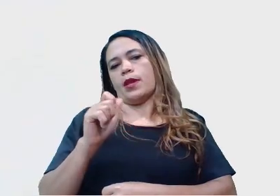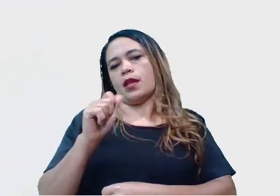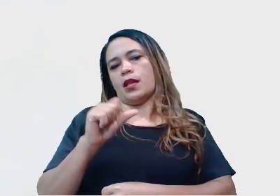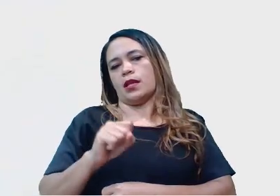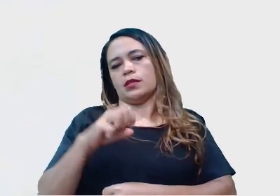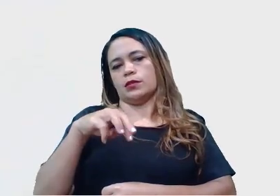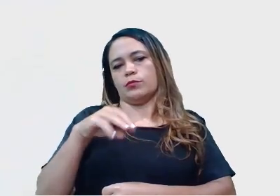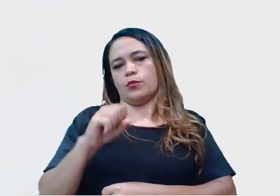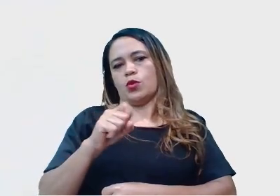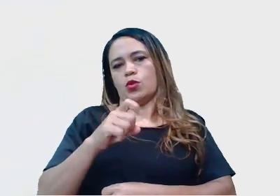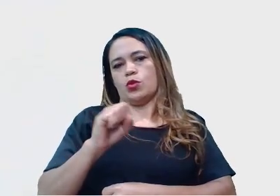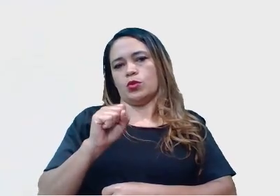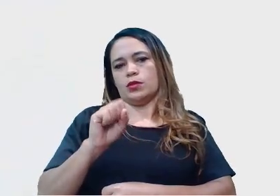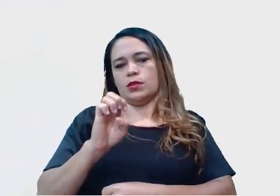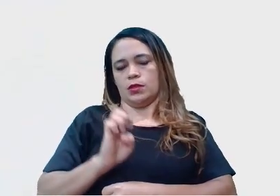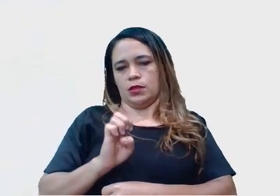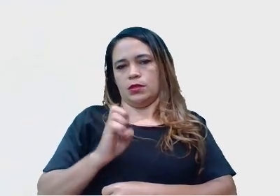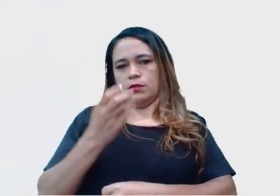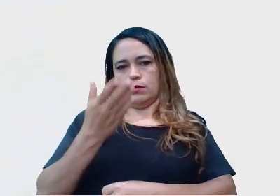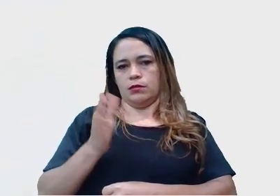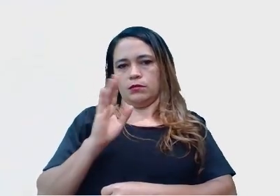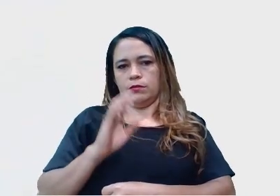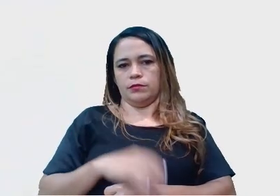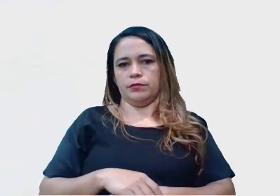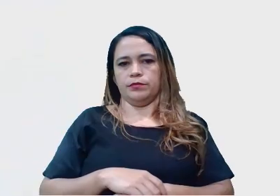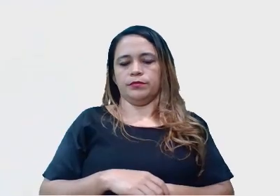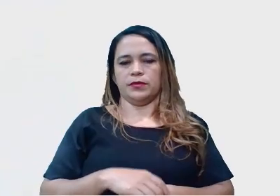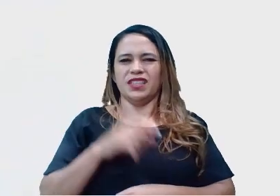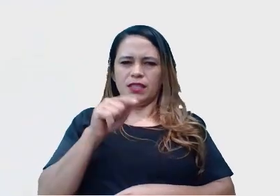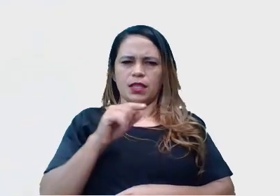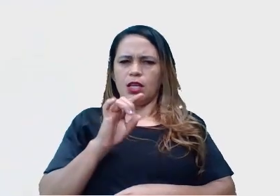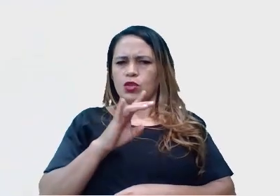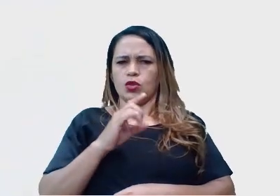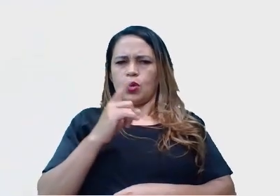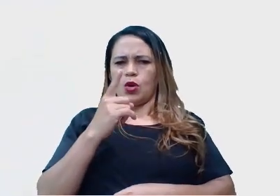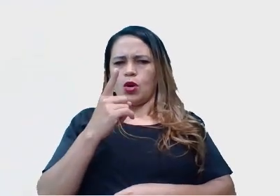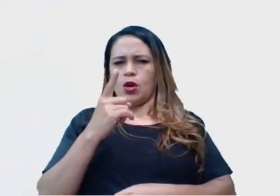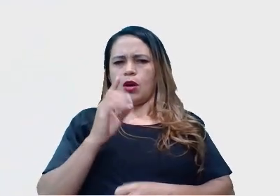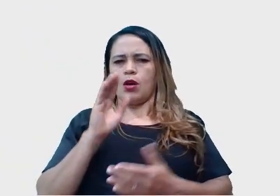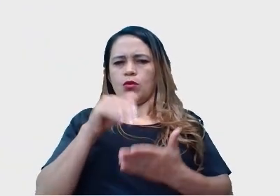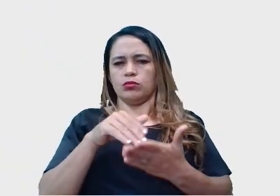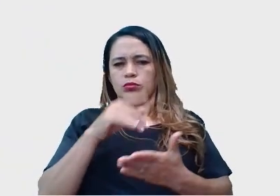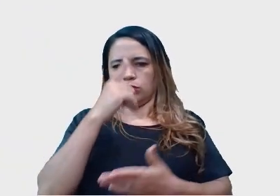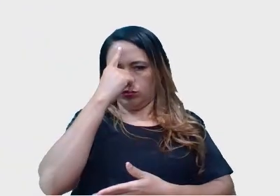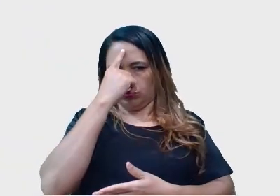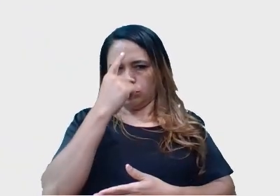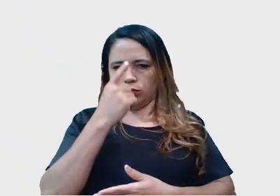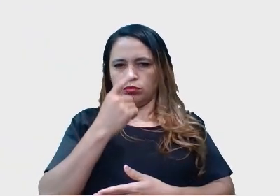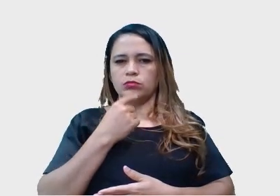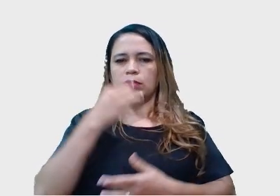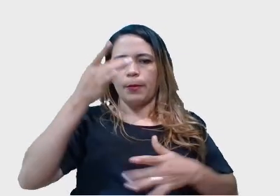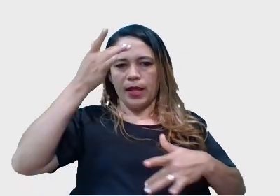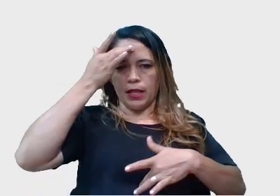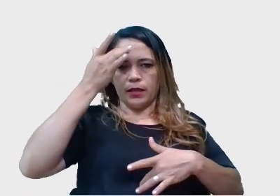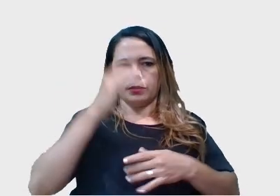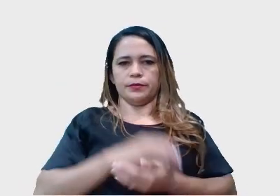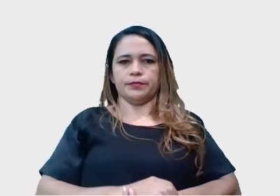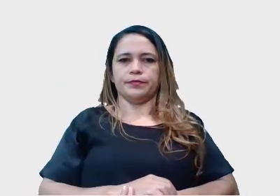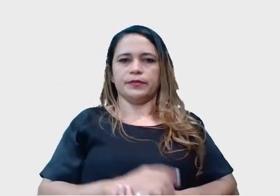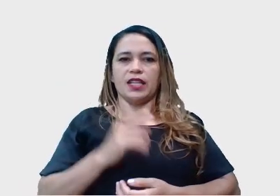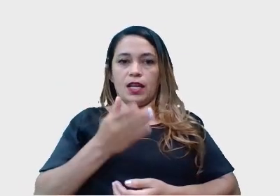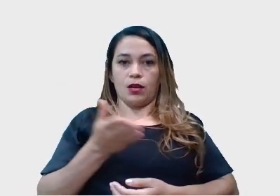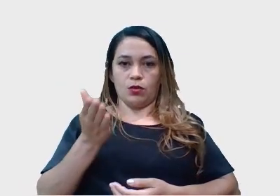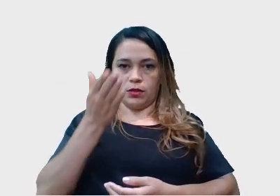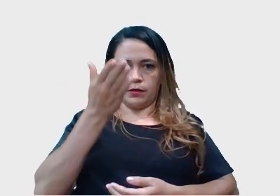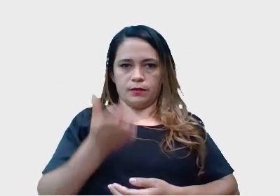Vamos lá. Aqui a gente tem o último, só para você ver o desenho, ou a foto, né, do protozoário que transmite, então, a malária. E nós vamos, então,